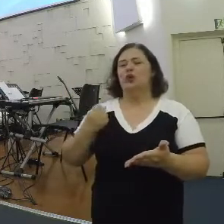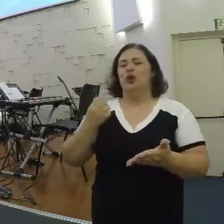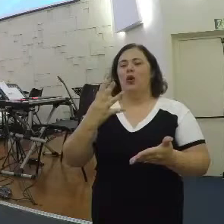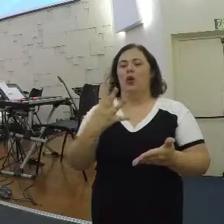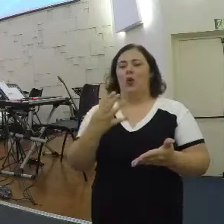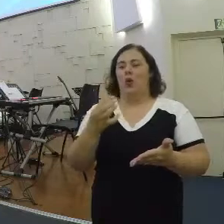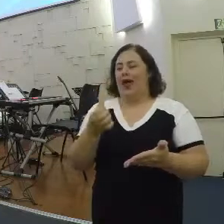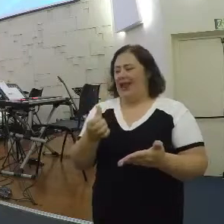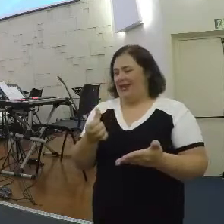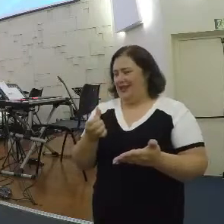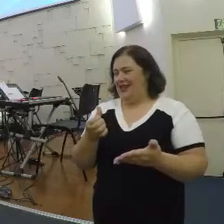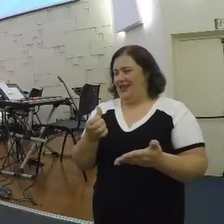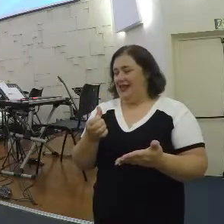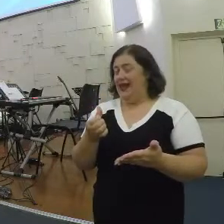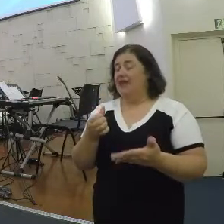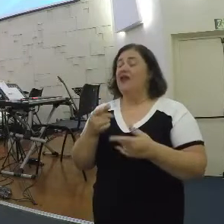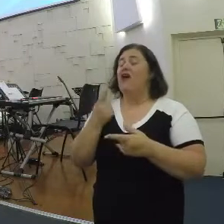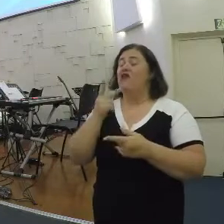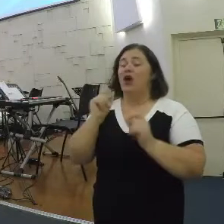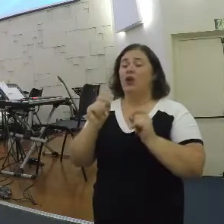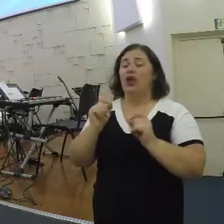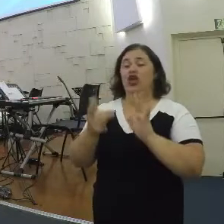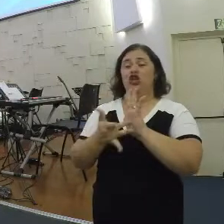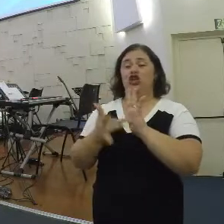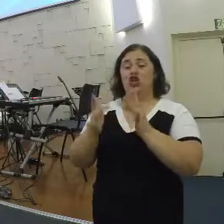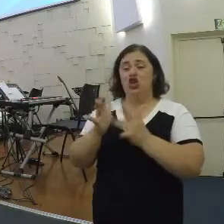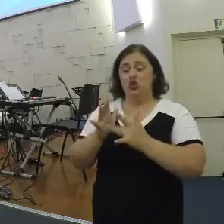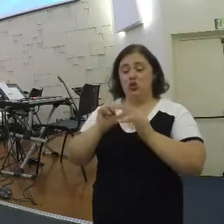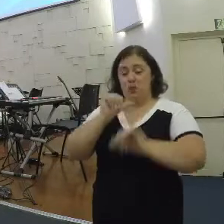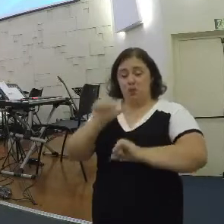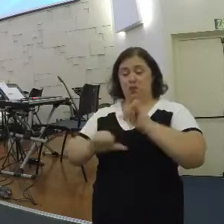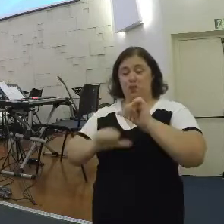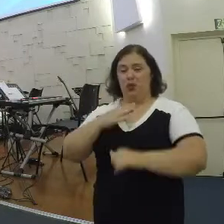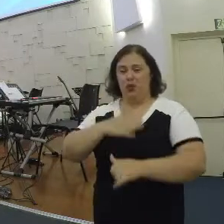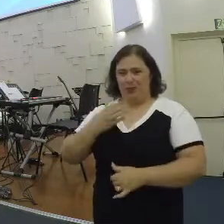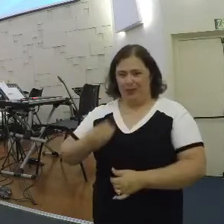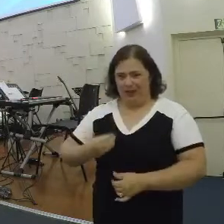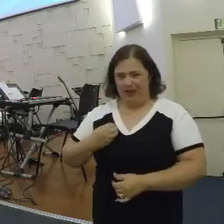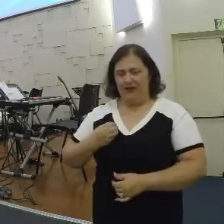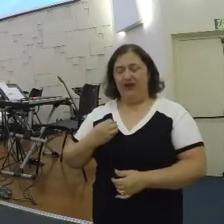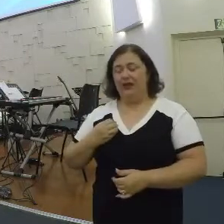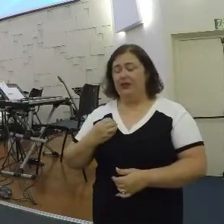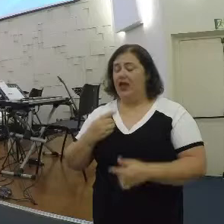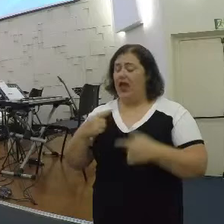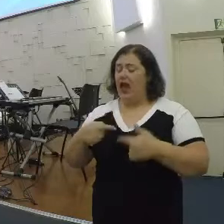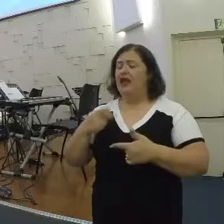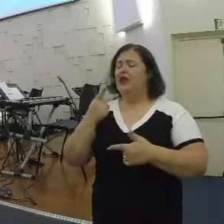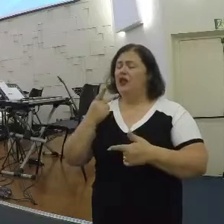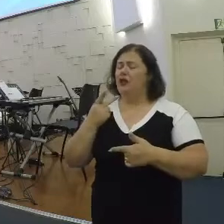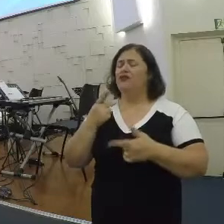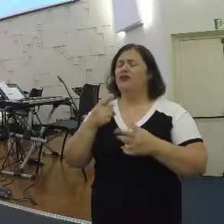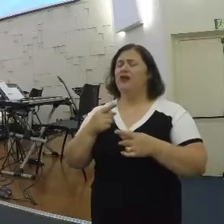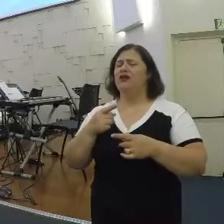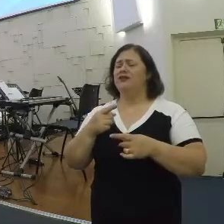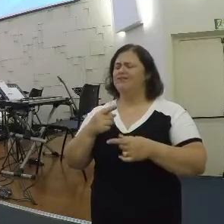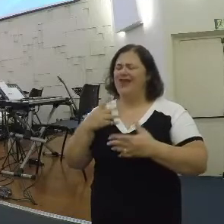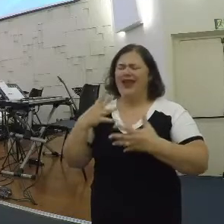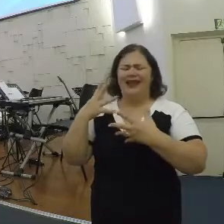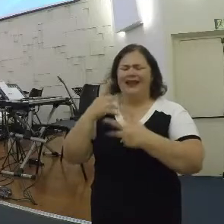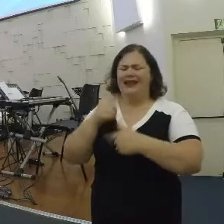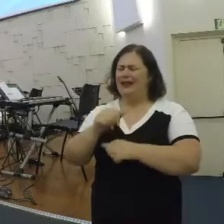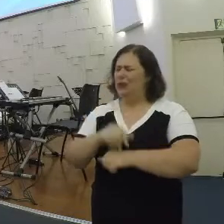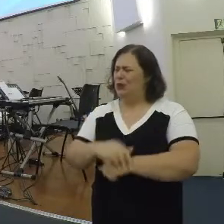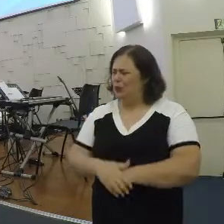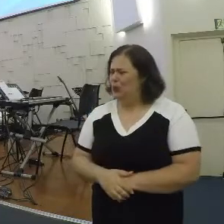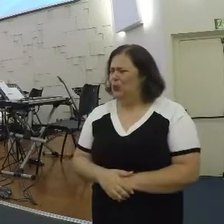ama, o hino Jesus me transformou. Meu pai comprou um veículo, aí na concessionária perguntaram a ele qual a música que ele queria ouvir enquanto ele recebia. Isso é